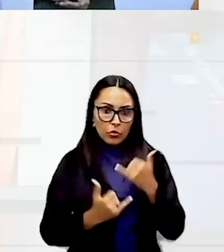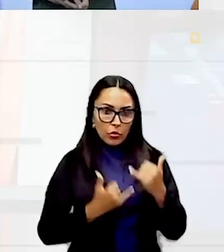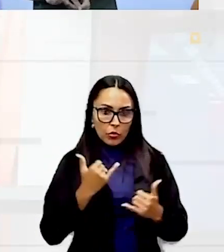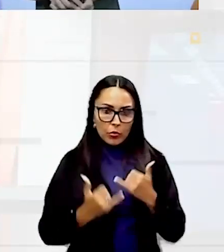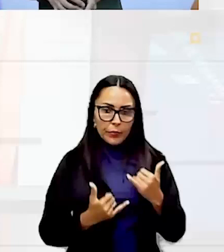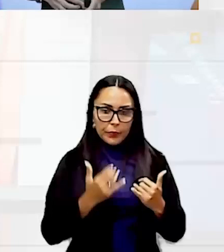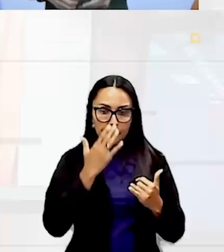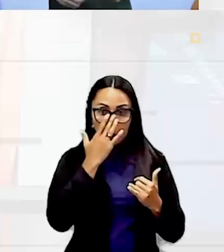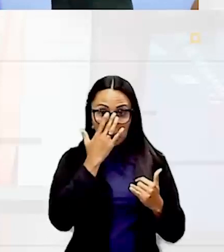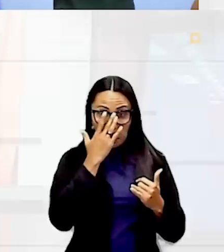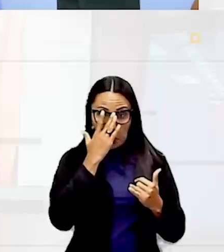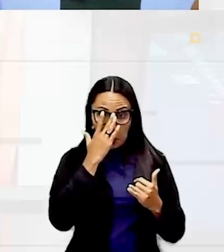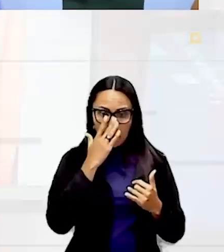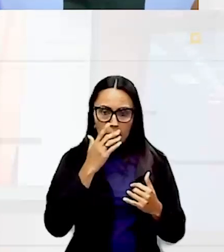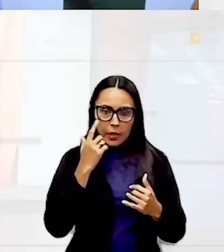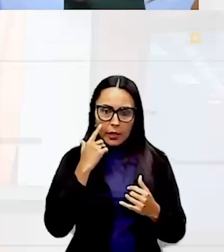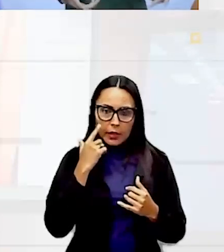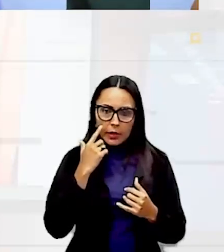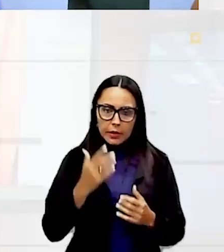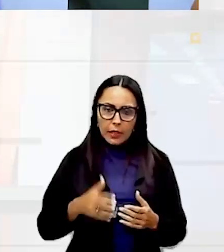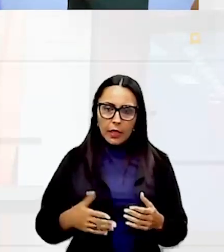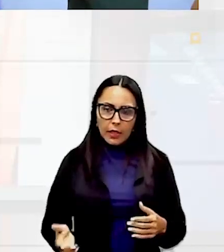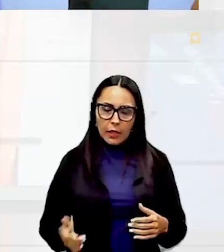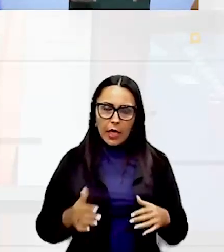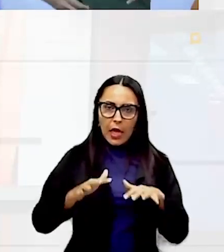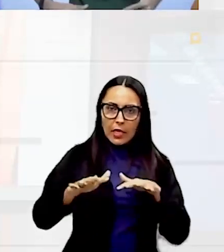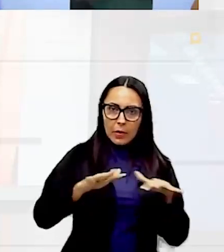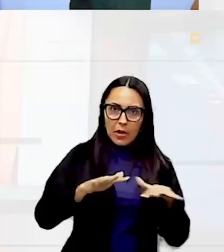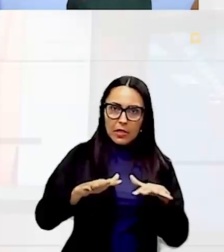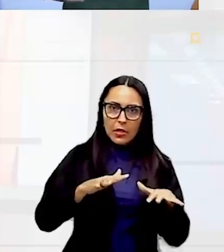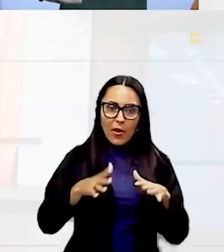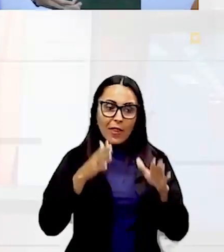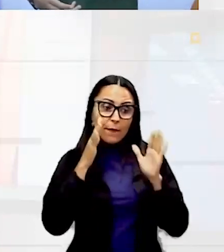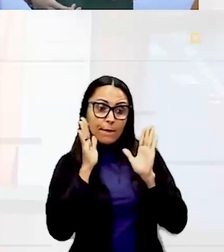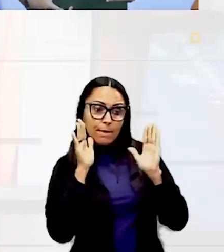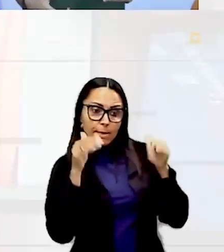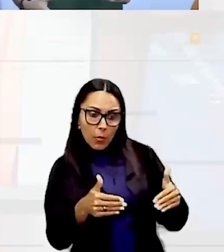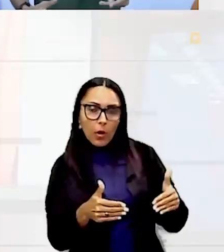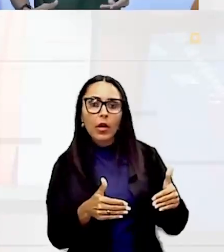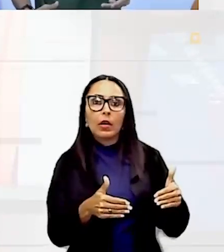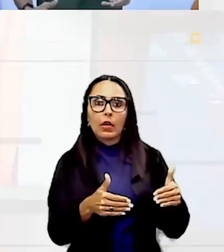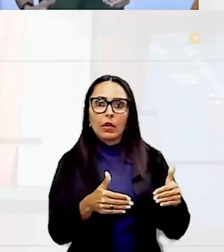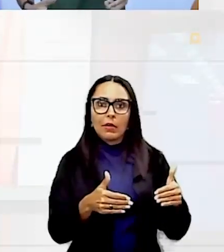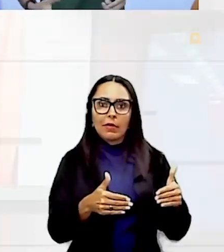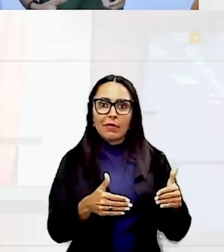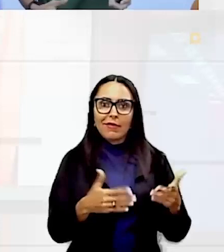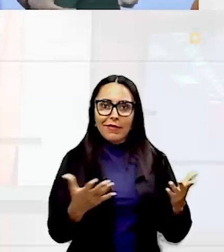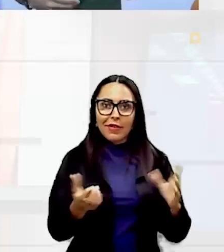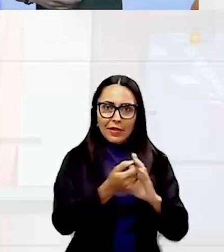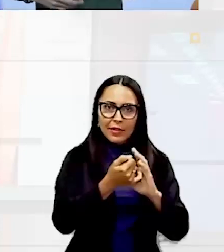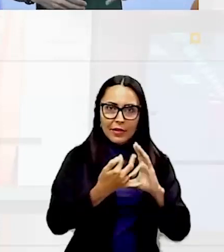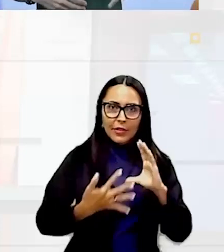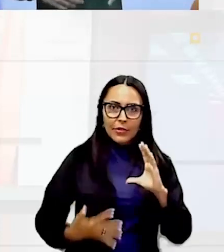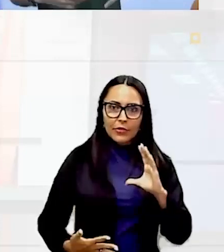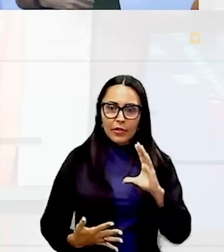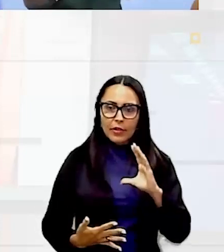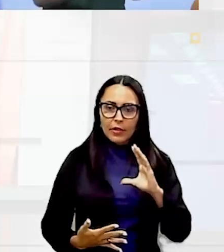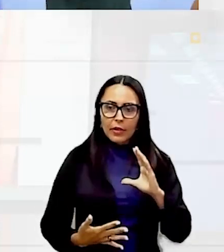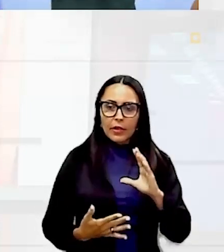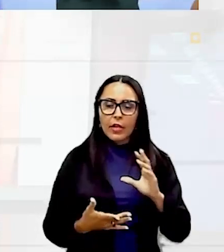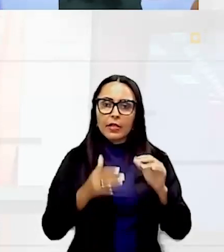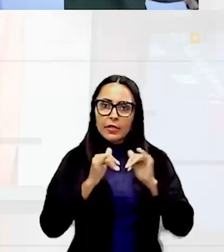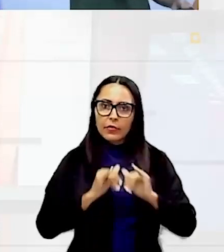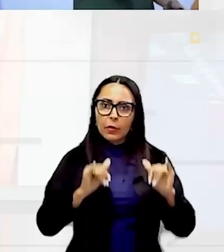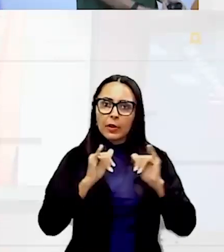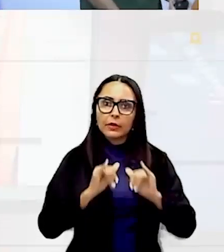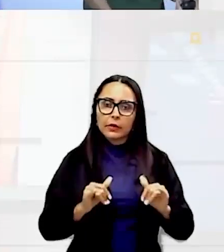Ele está num momento de redenção. E a animação, ela enfatiza essa característica, essa